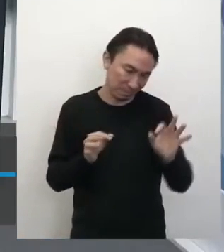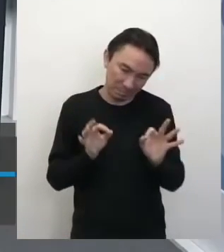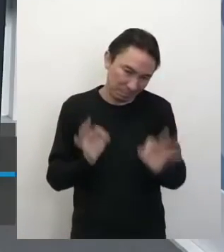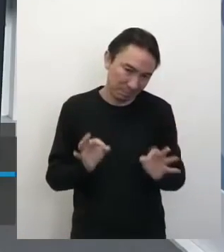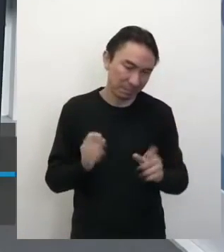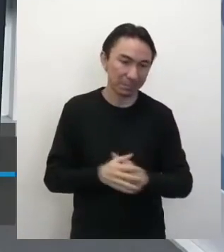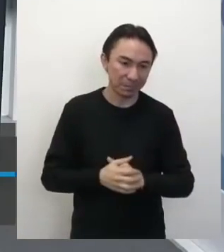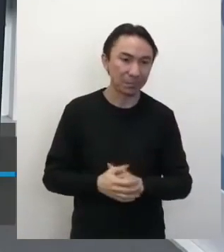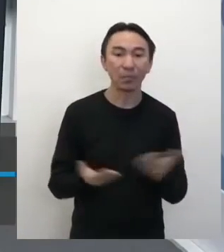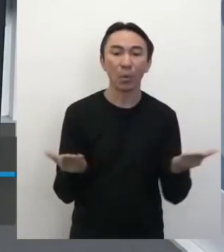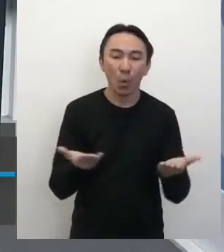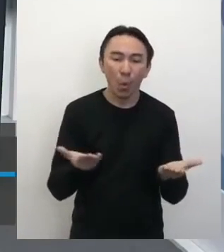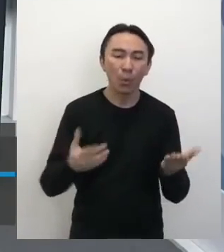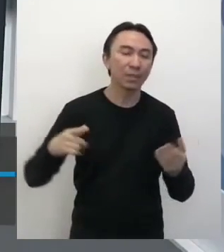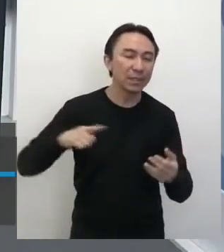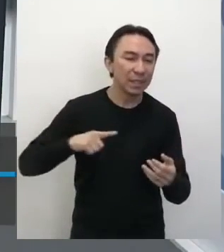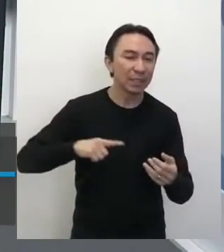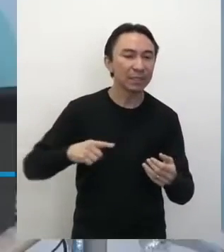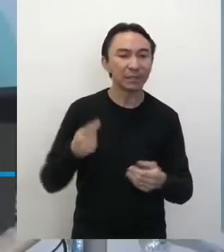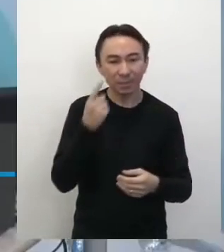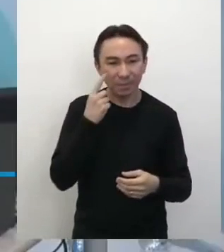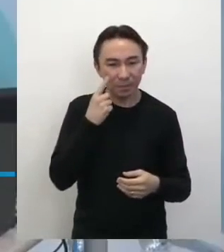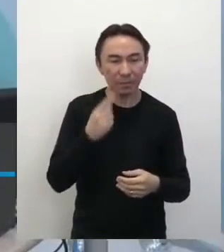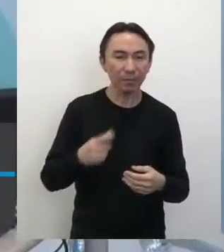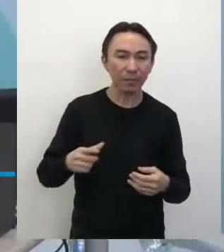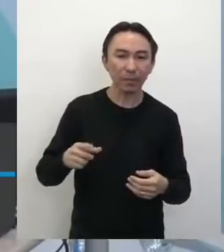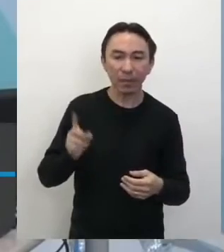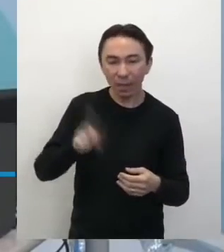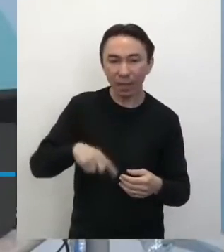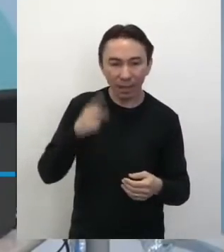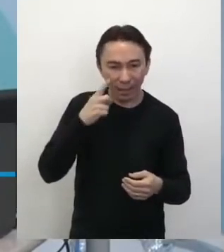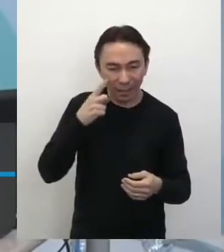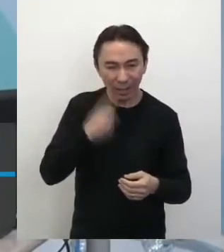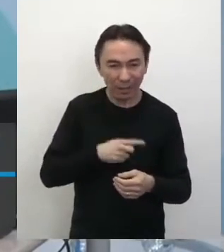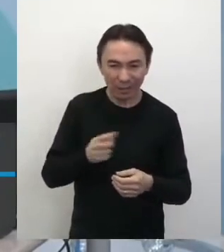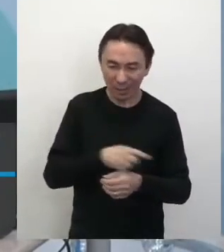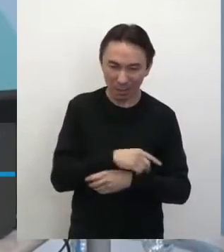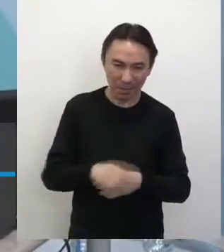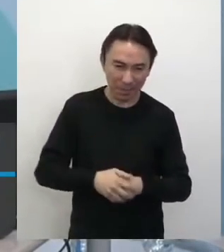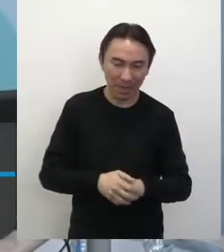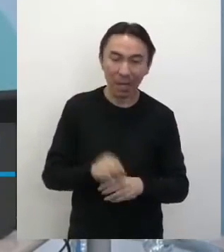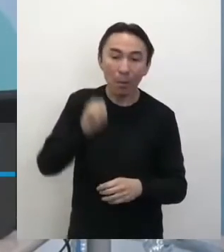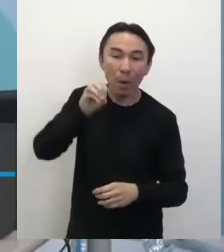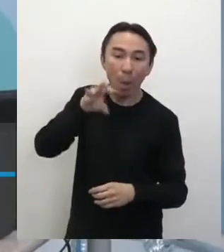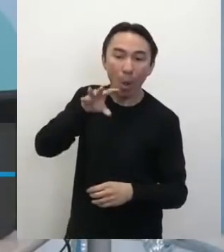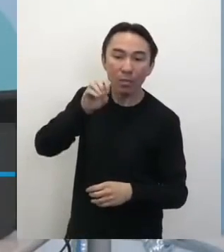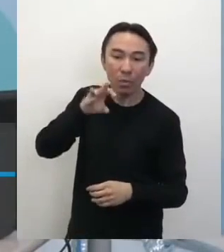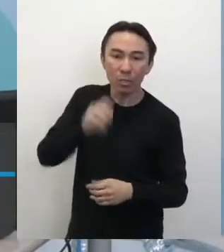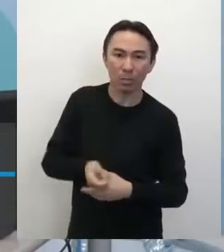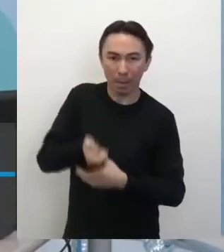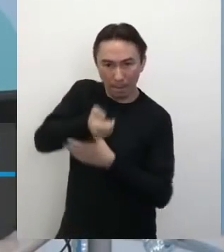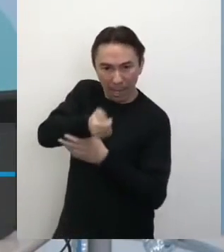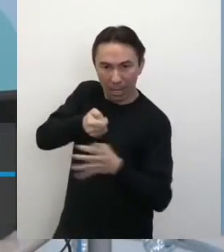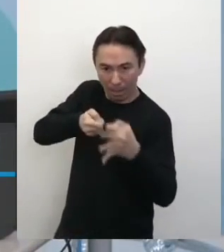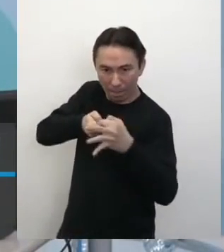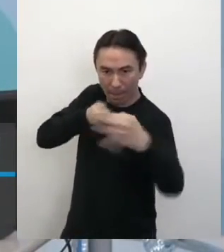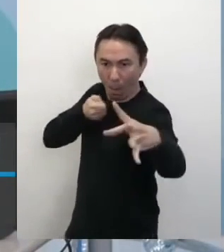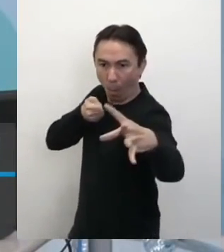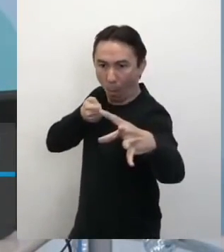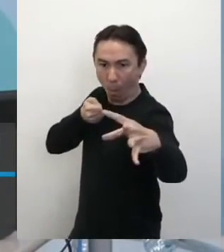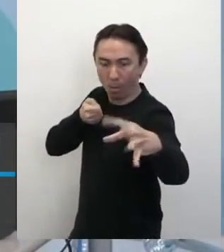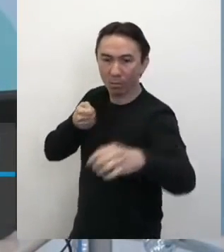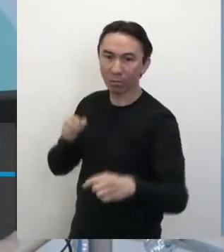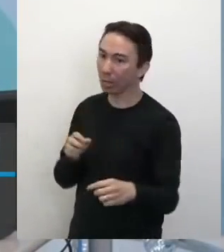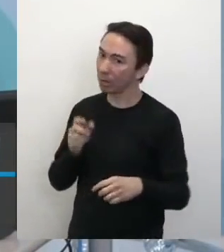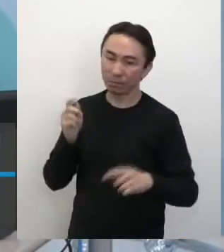existe uma trena, não é bem uma trena, né? É um laser. Sim. Que ele calcula a distância, né? Ele já tem ali o valor exato da distância.